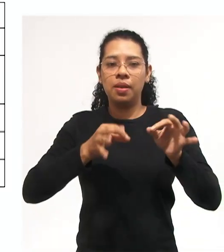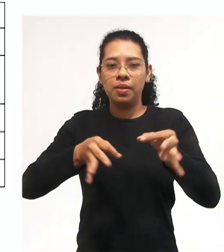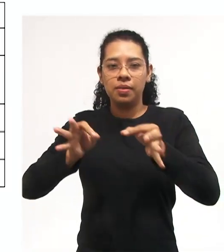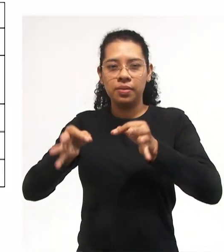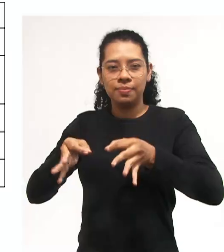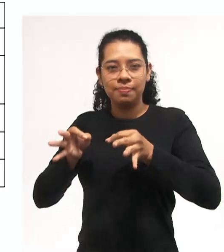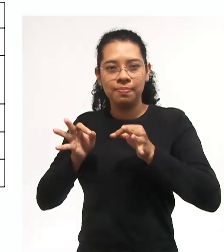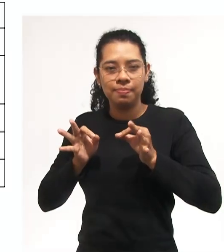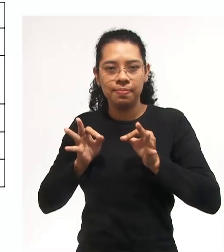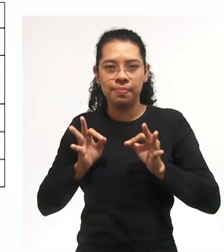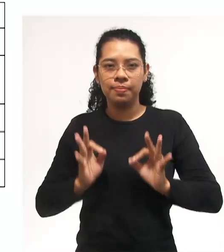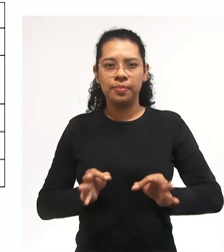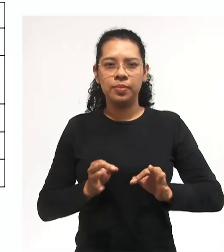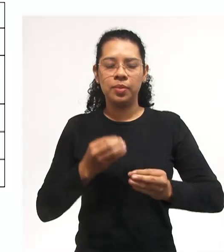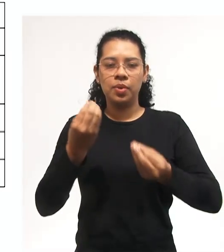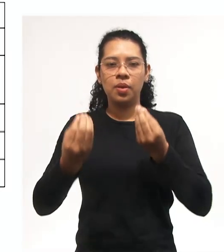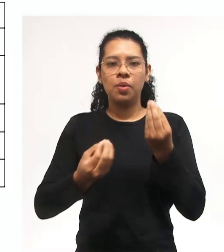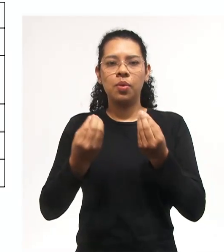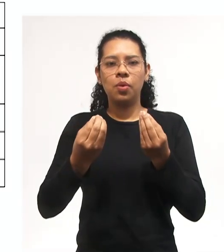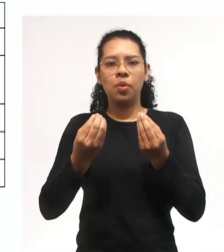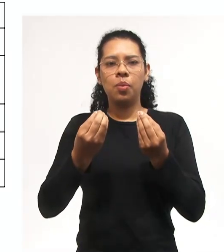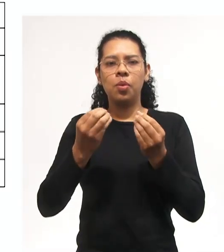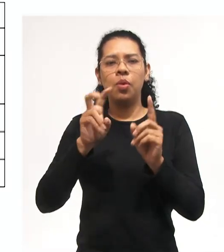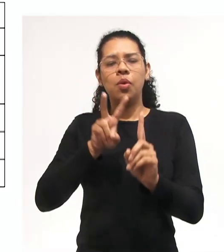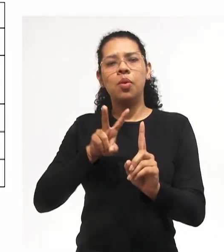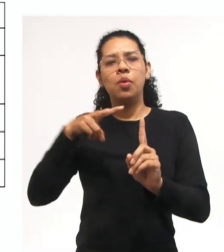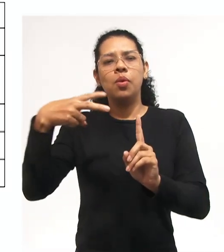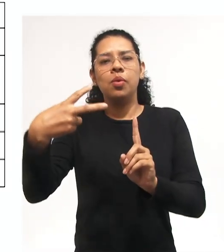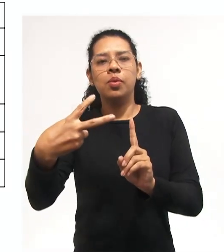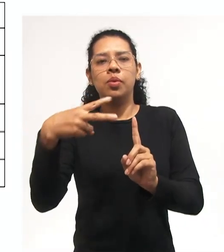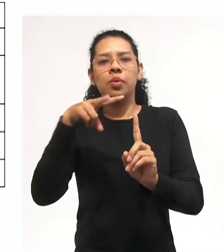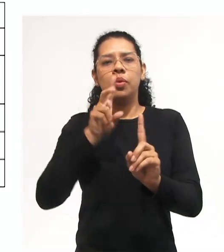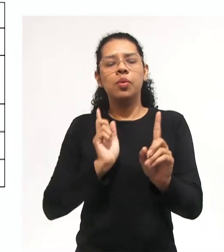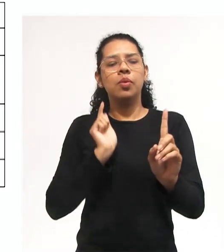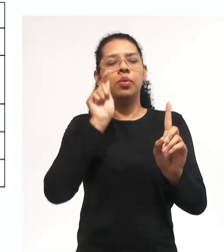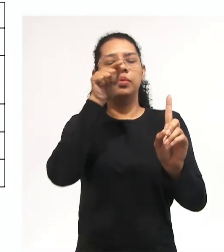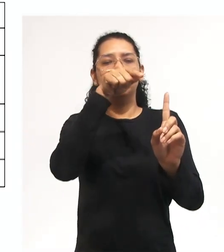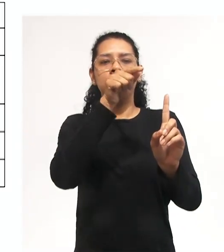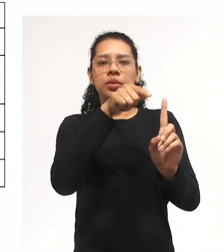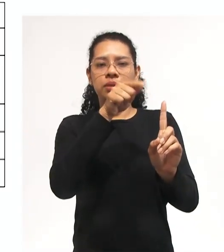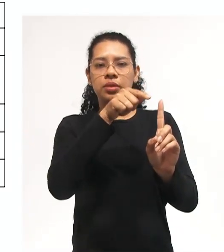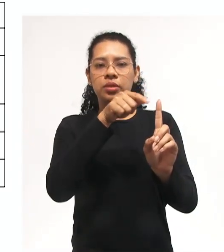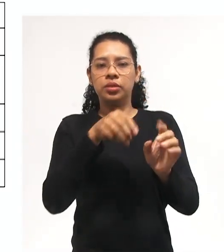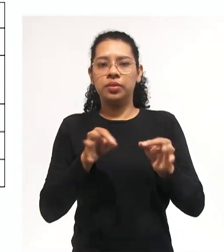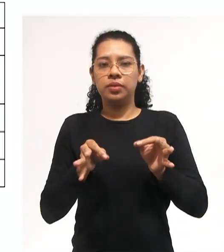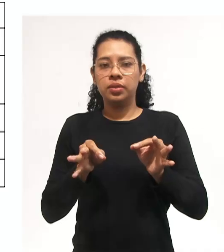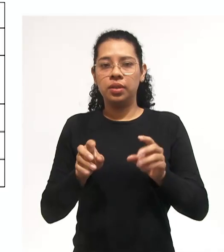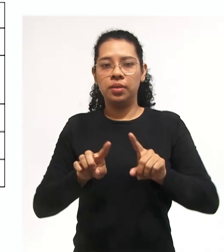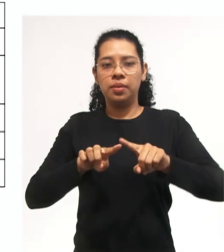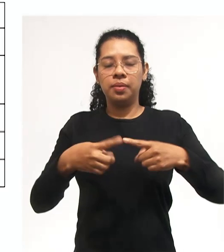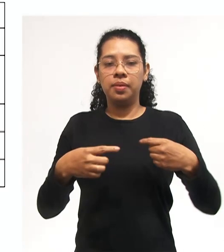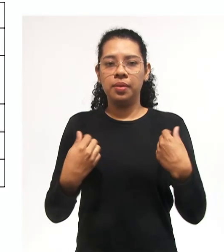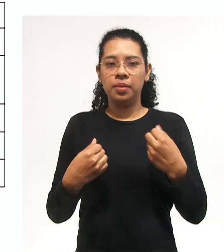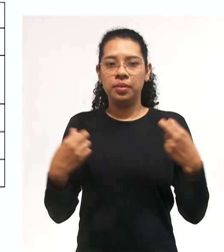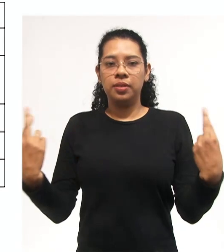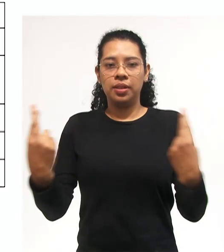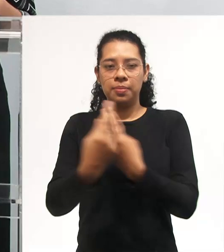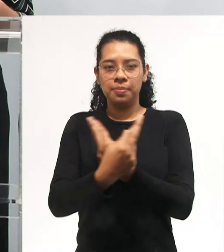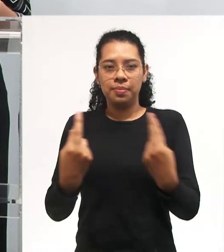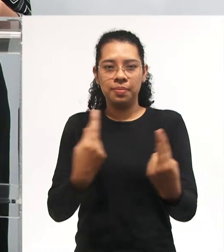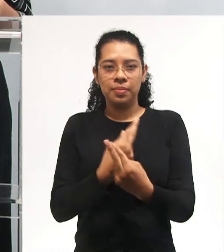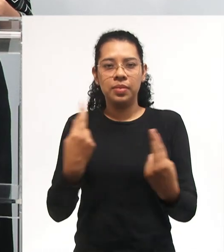expectativa que cada um tem em relação ao que quer, ao seu objetivo pessoal, ao seu